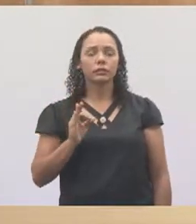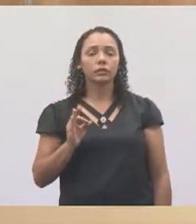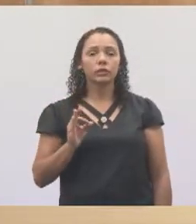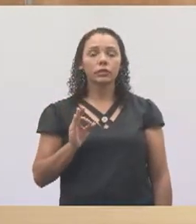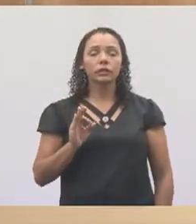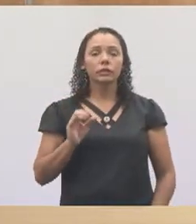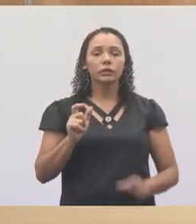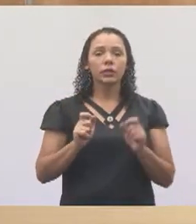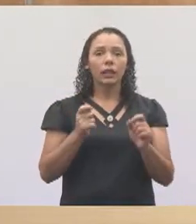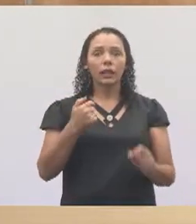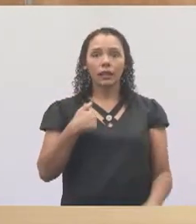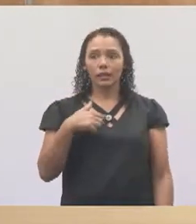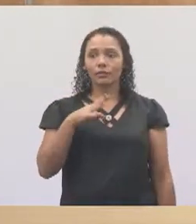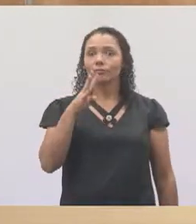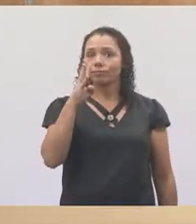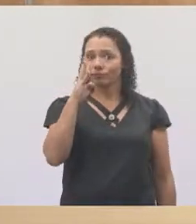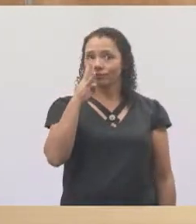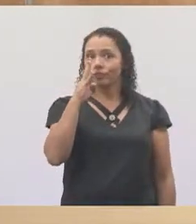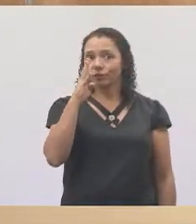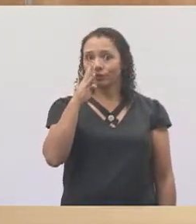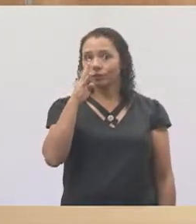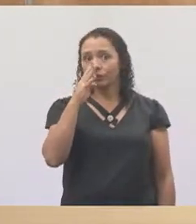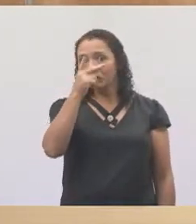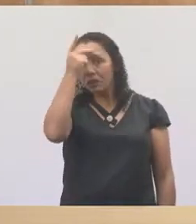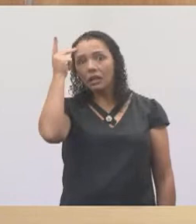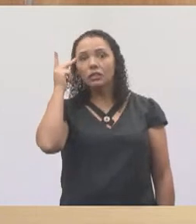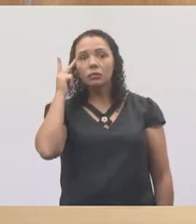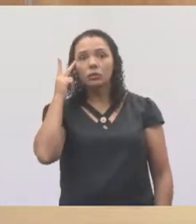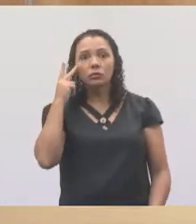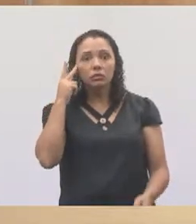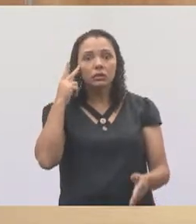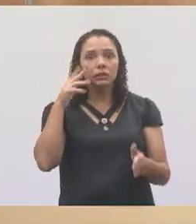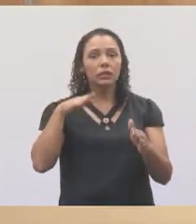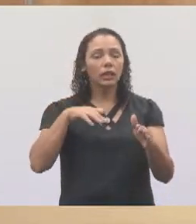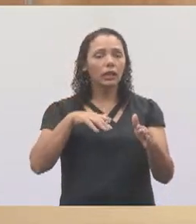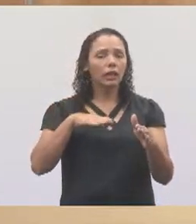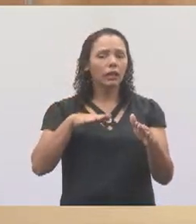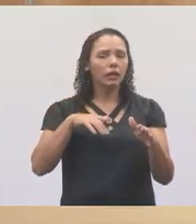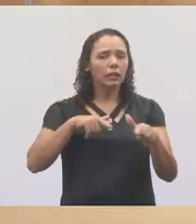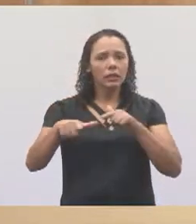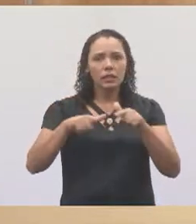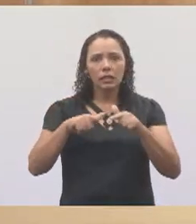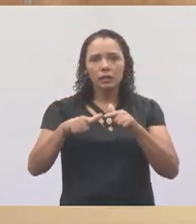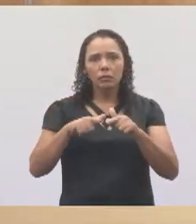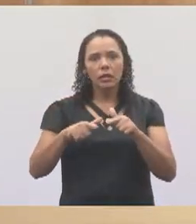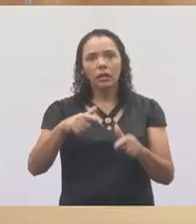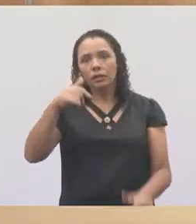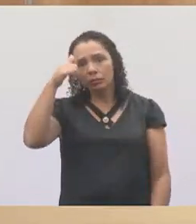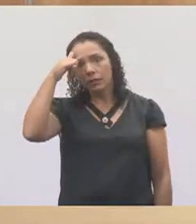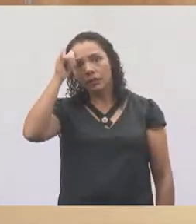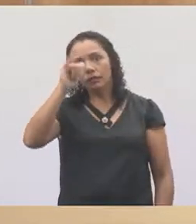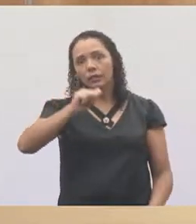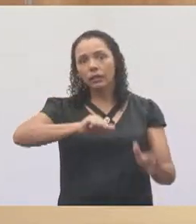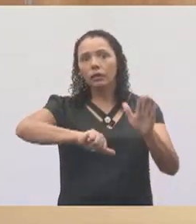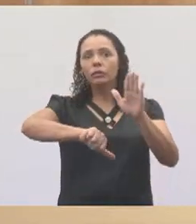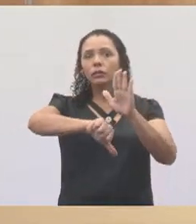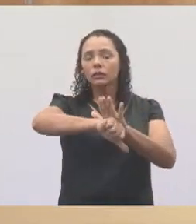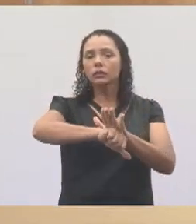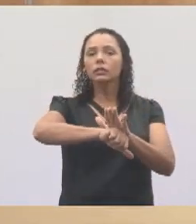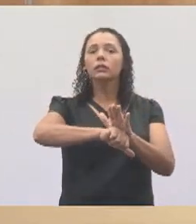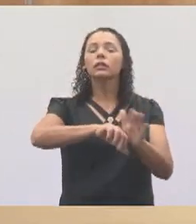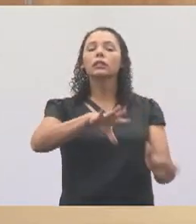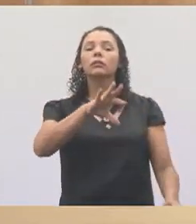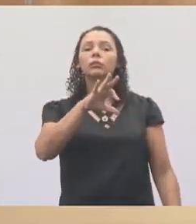que eu admiro muito os criminalistas, eu admiro muito o serviço da Polícia Civil,